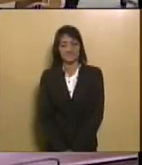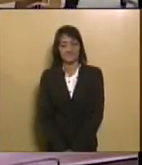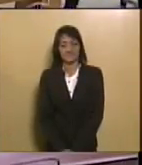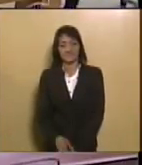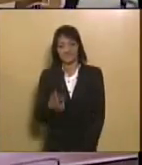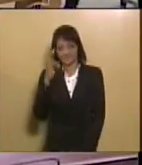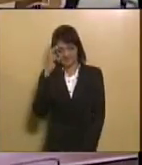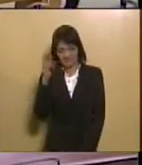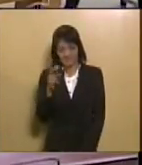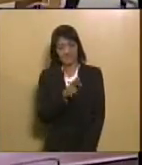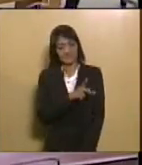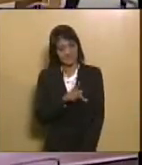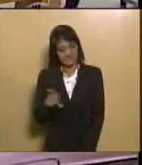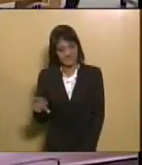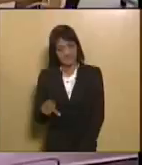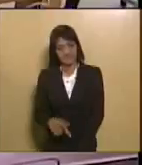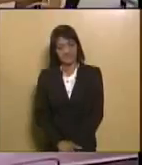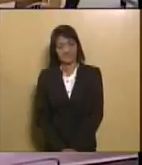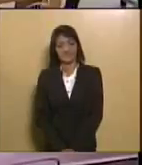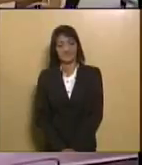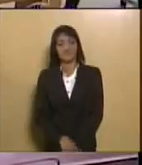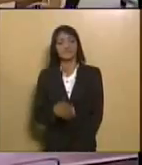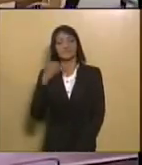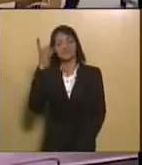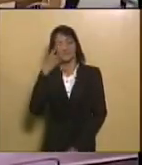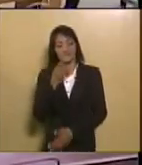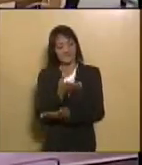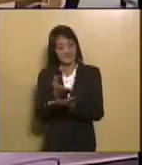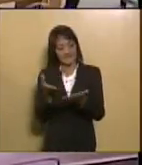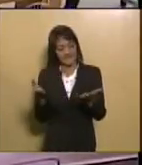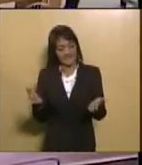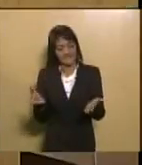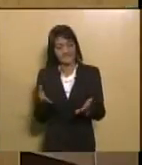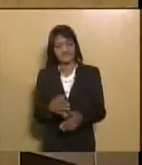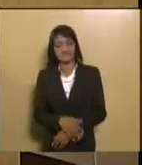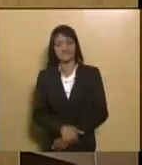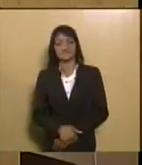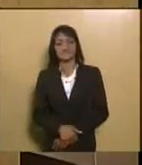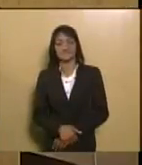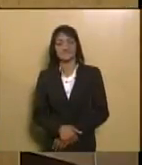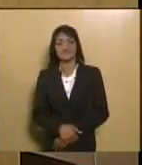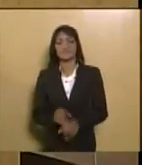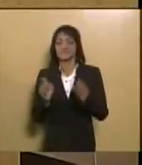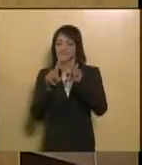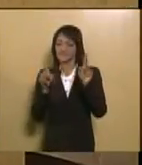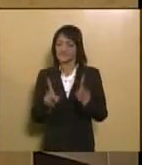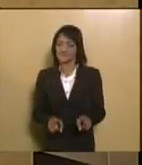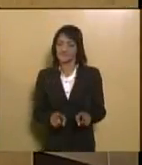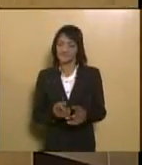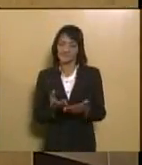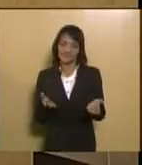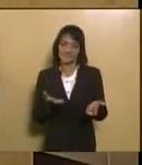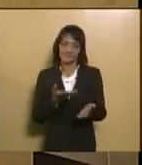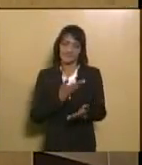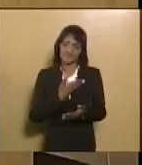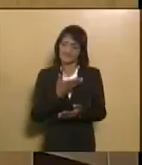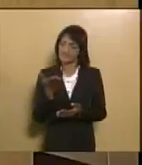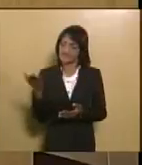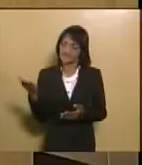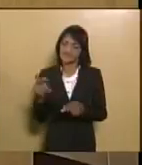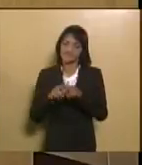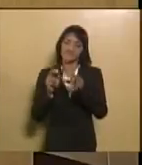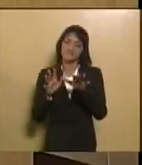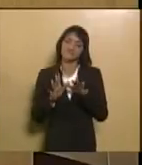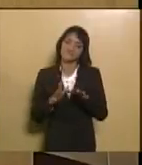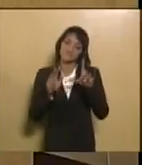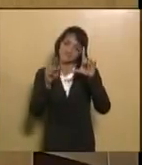Senhor presidente, senhores deputados, senhoras deputadas, companheiros servidores, companheiros das galerias que